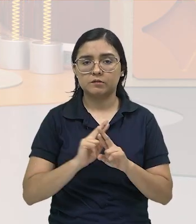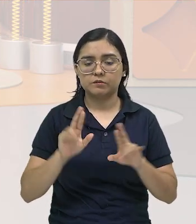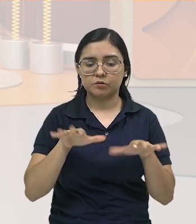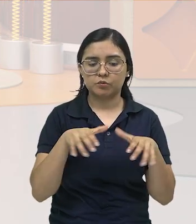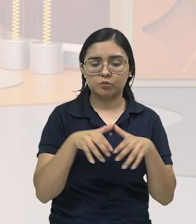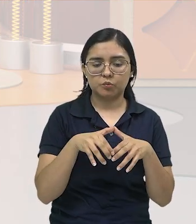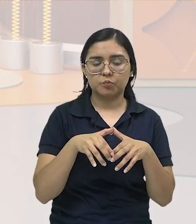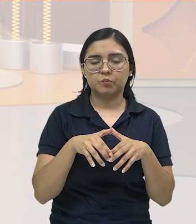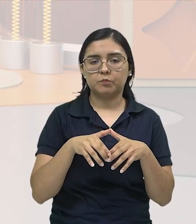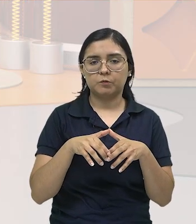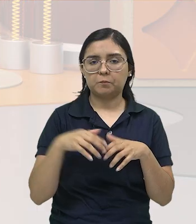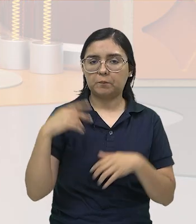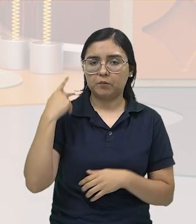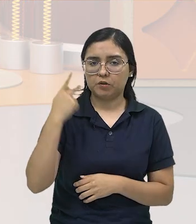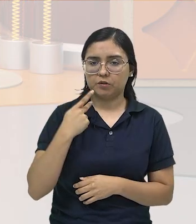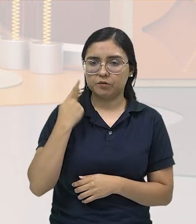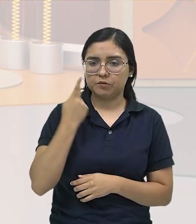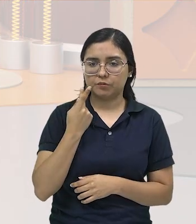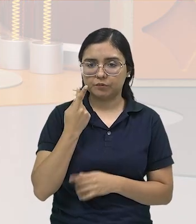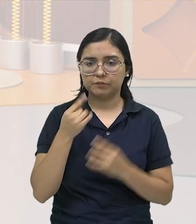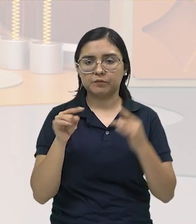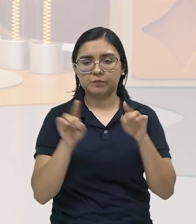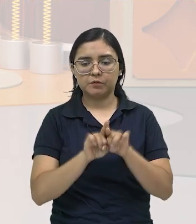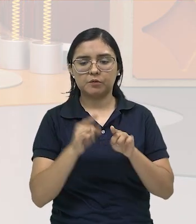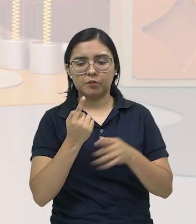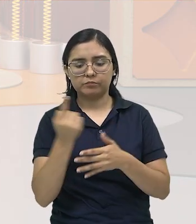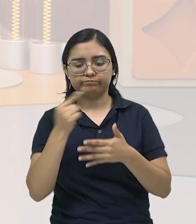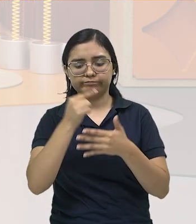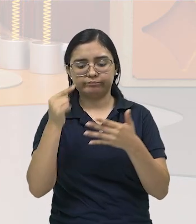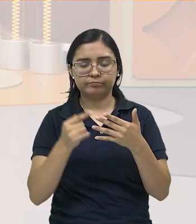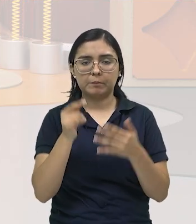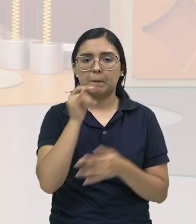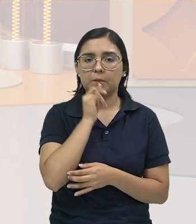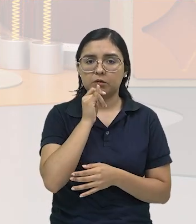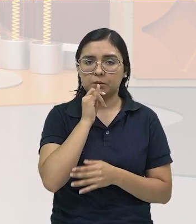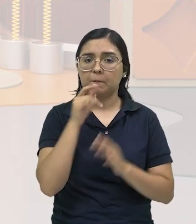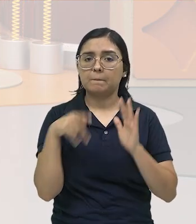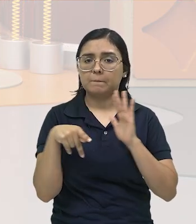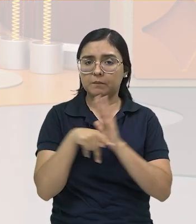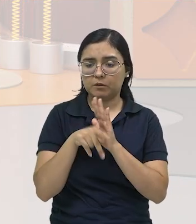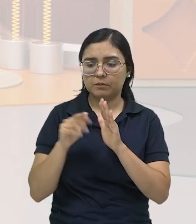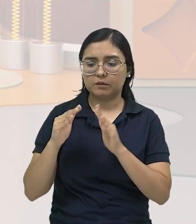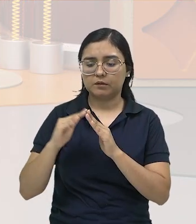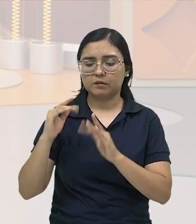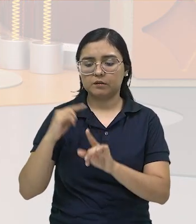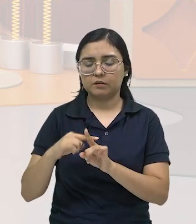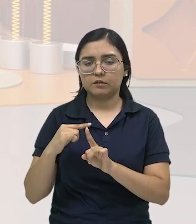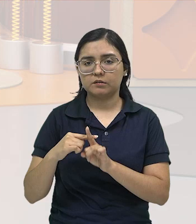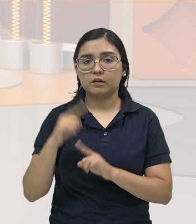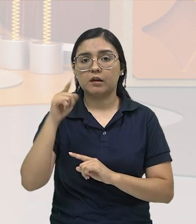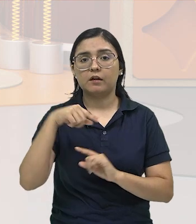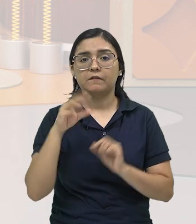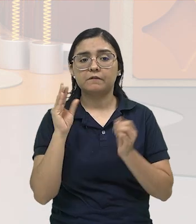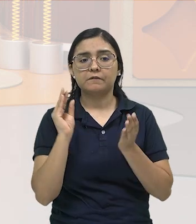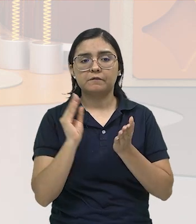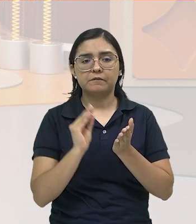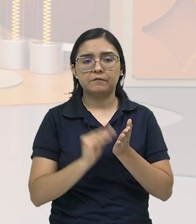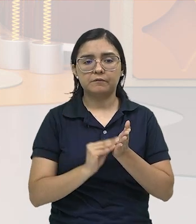de políticos e de outras questões aí que estão envolvidas, como por exemplo da própria igreja, é justamente pela falta